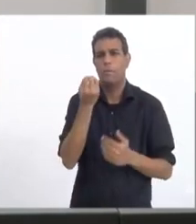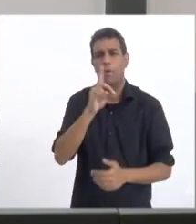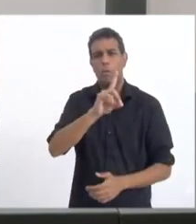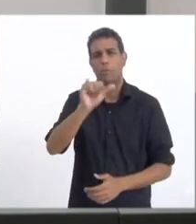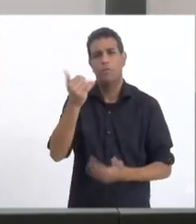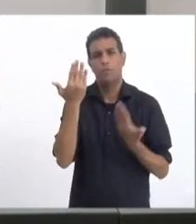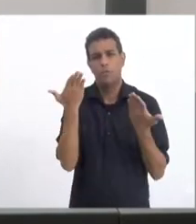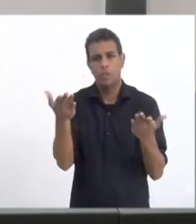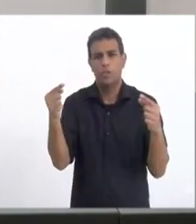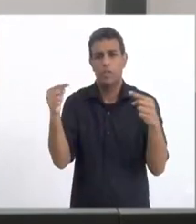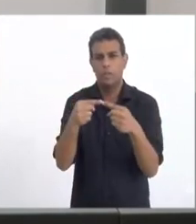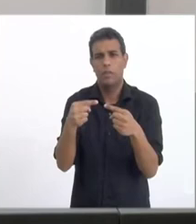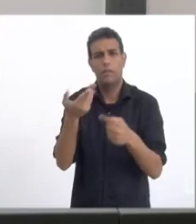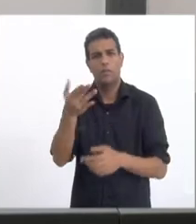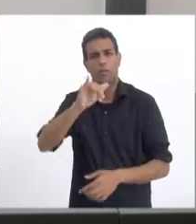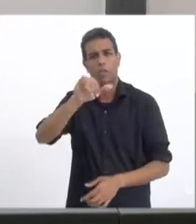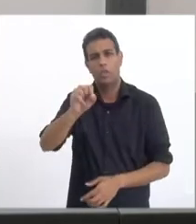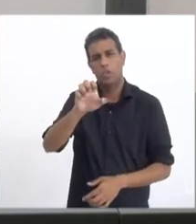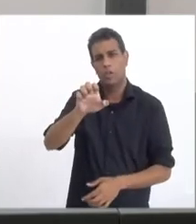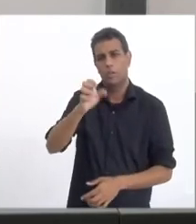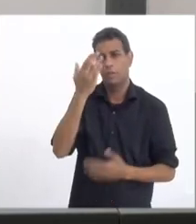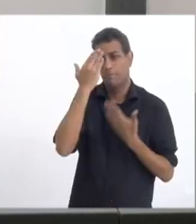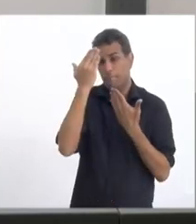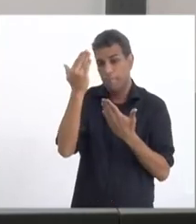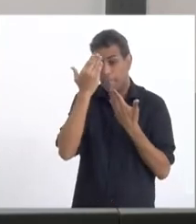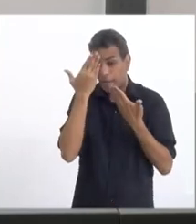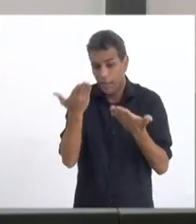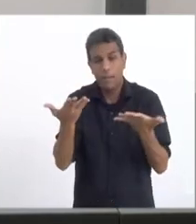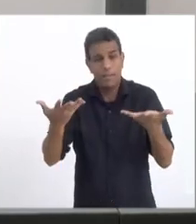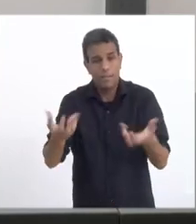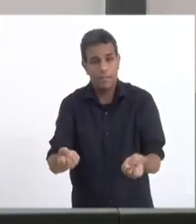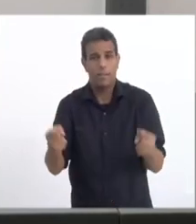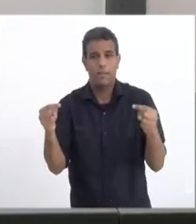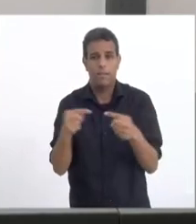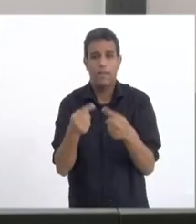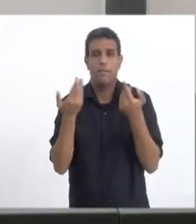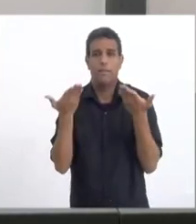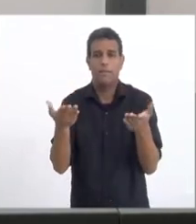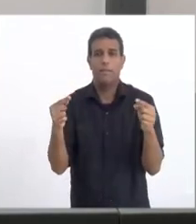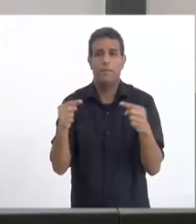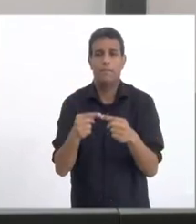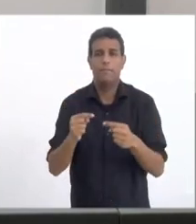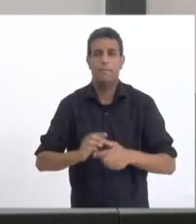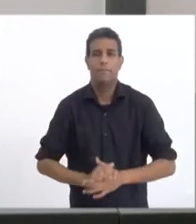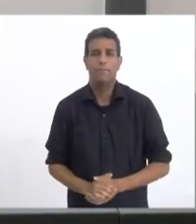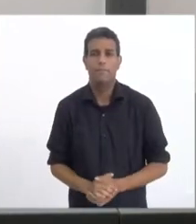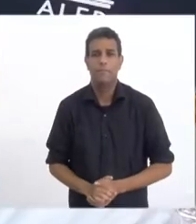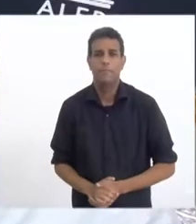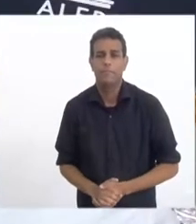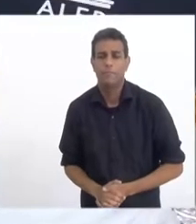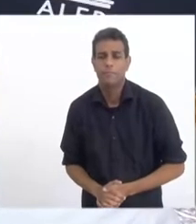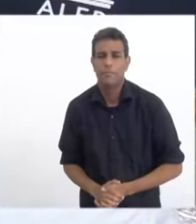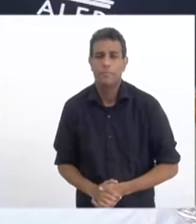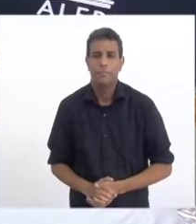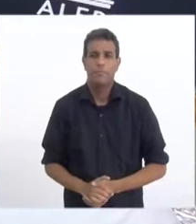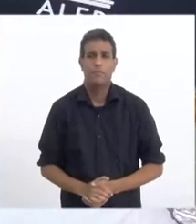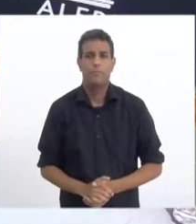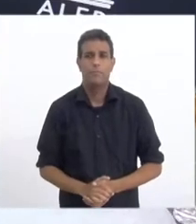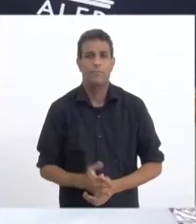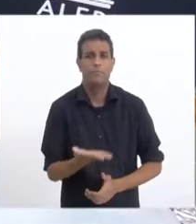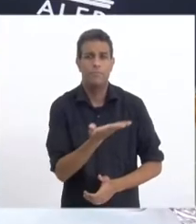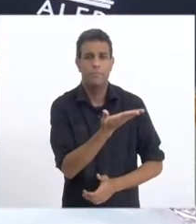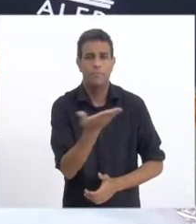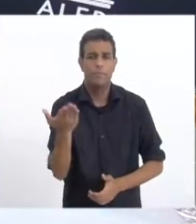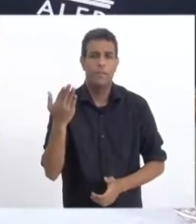dia e, seu José, muito obrigado por aceitar o nosso convite, poder dar a palavra e estar com a vossa pessoa. Bom dia,